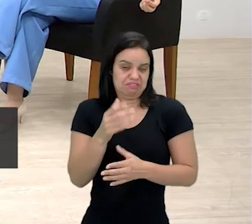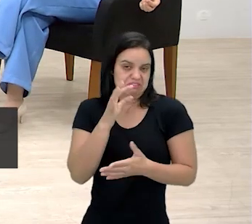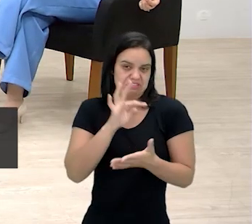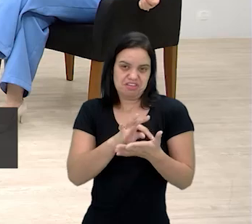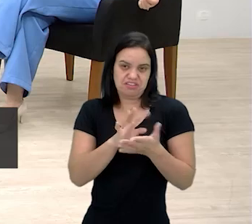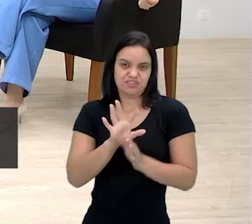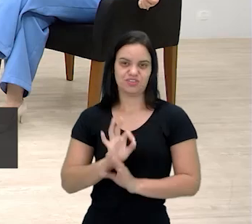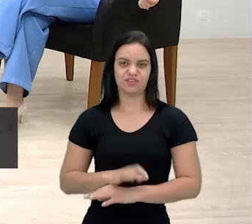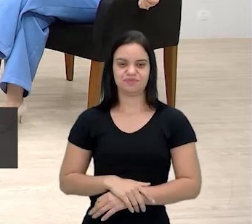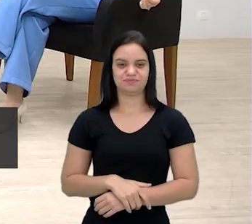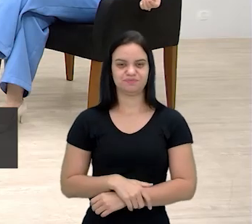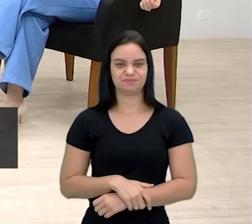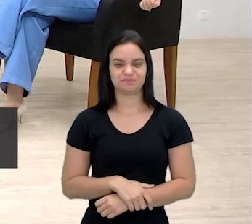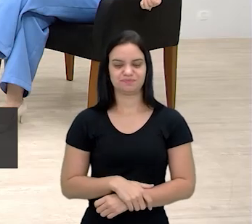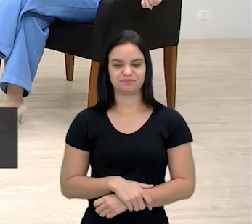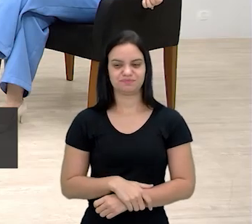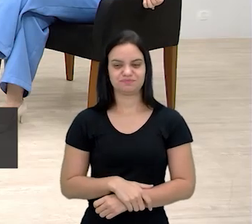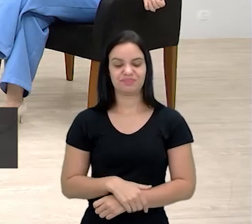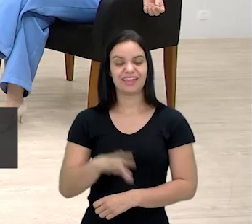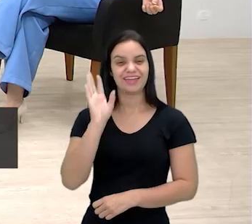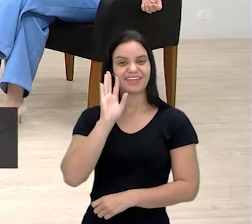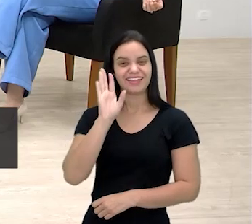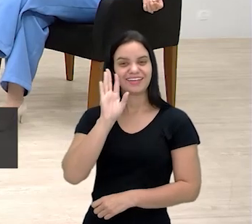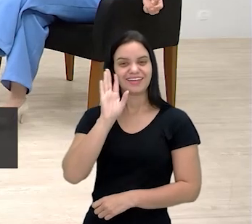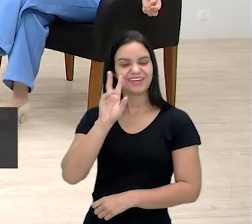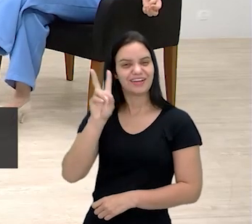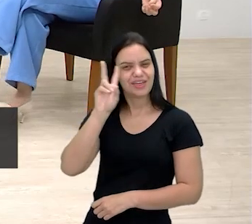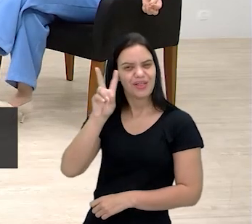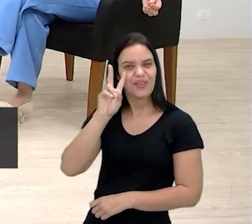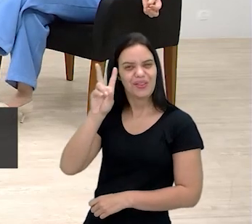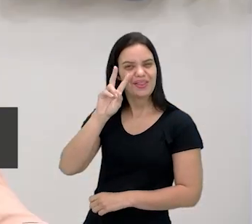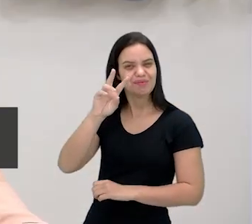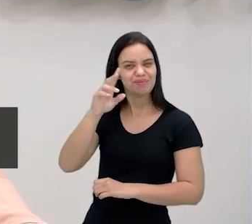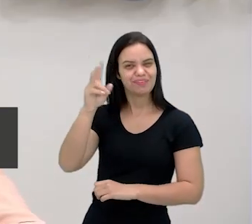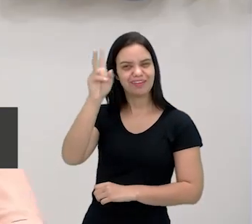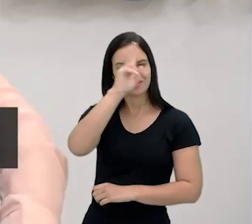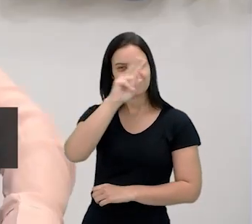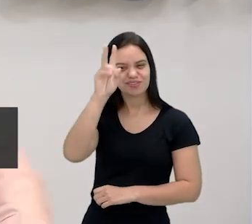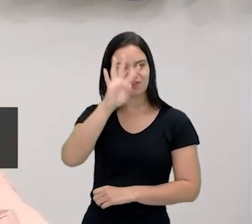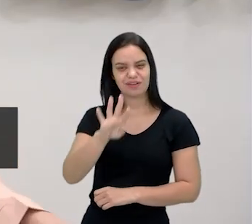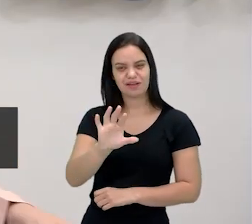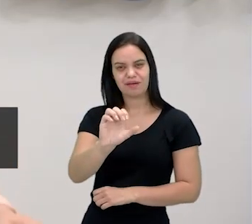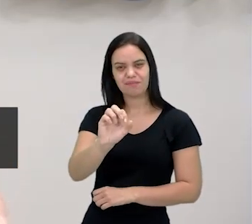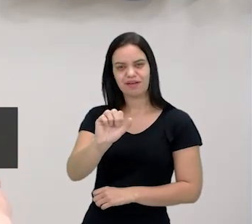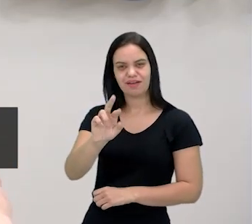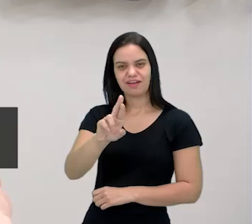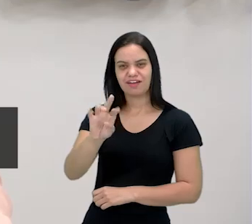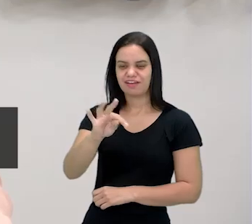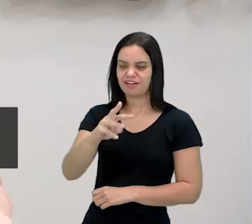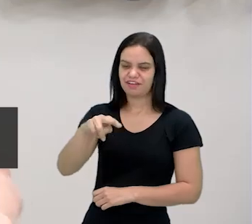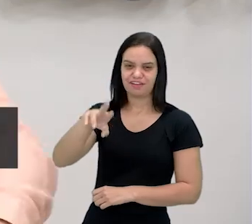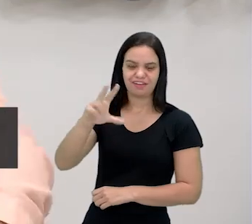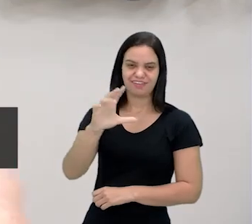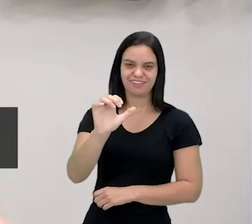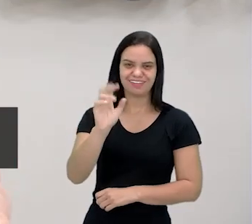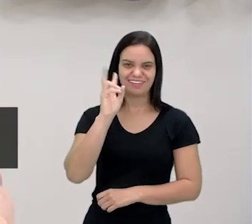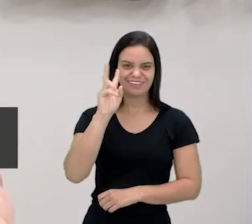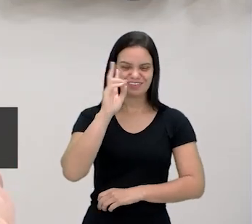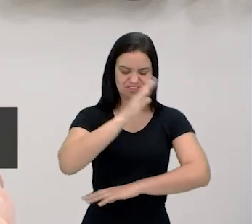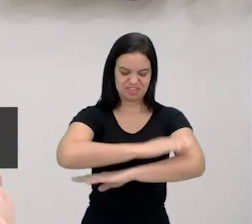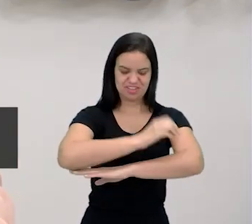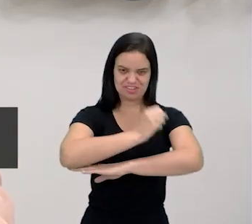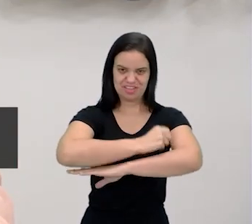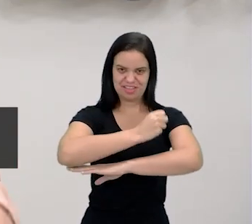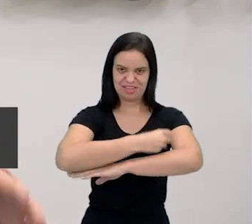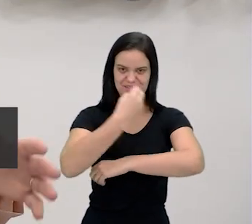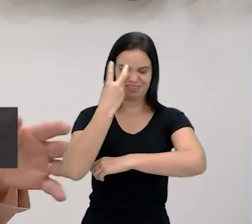Intertextualidade. Nossa, muito legal. Eu também lembro da história da Dona Baratinha. Tem dinheiro na caixinha, né? E interessante que a mãe dela mandava ficar na janela também,